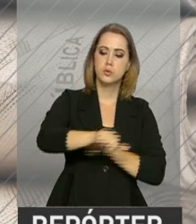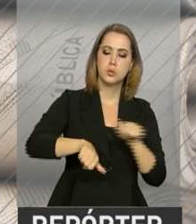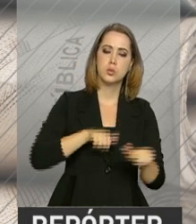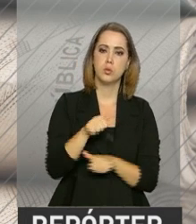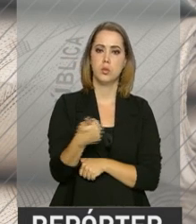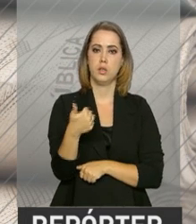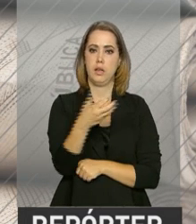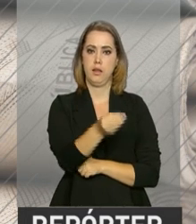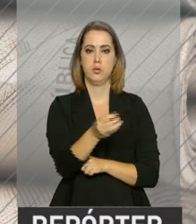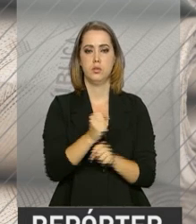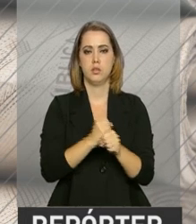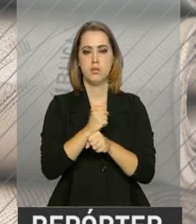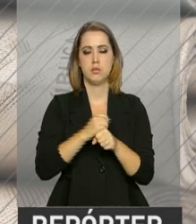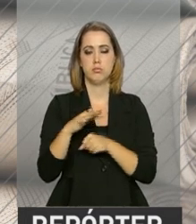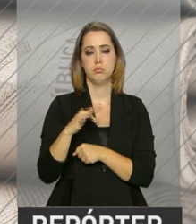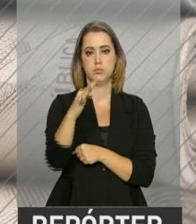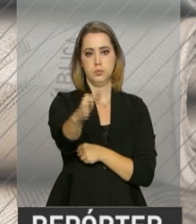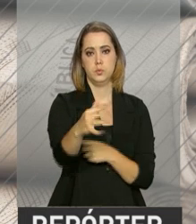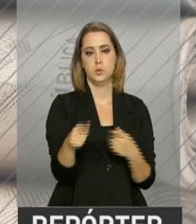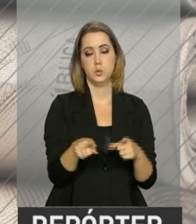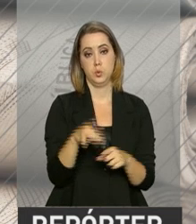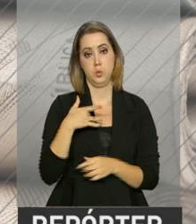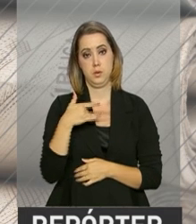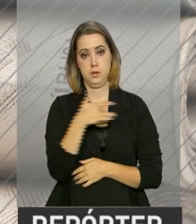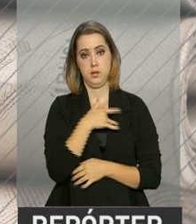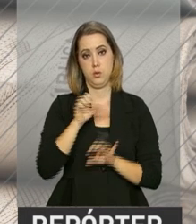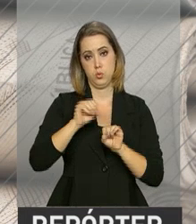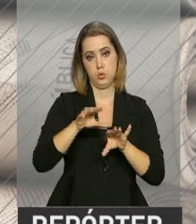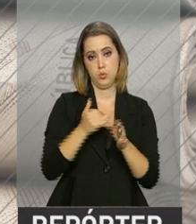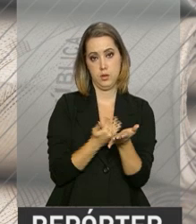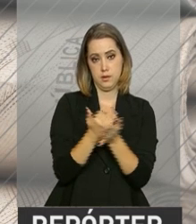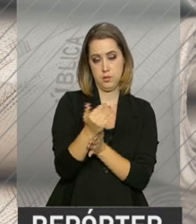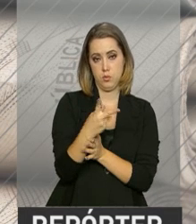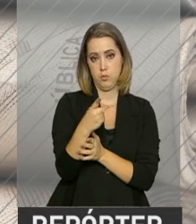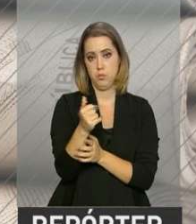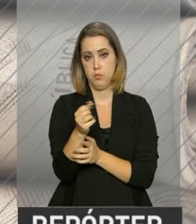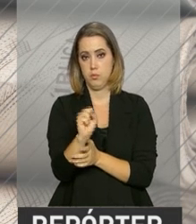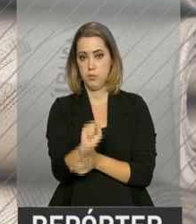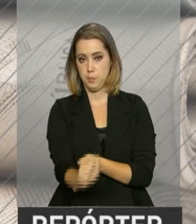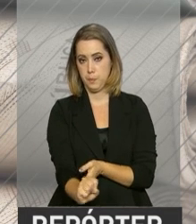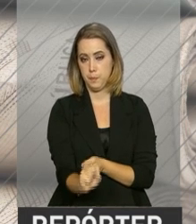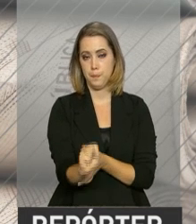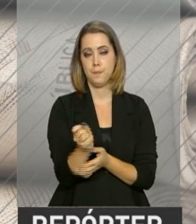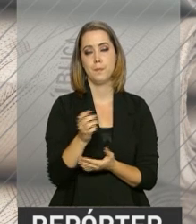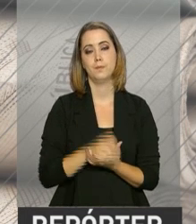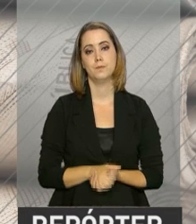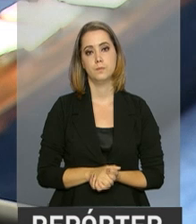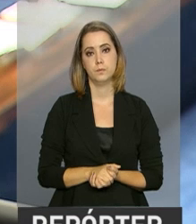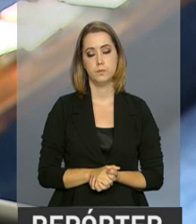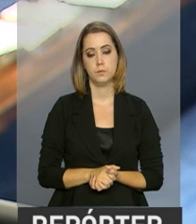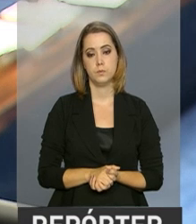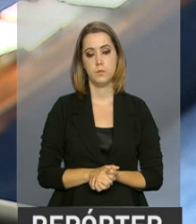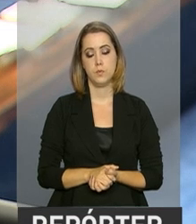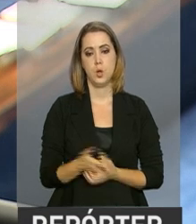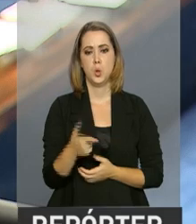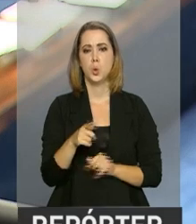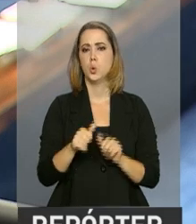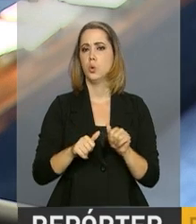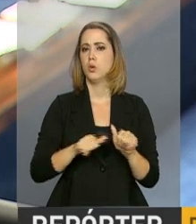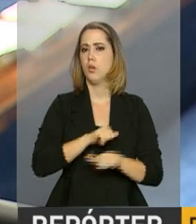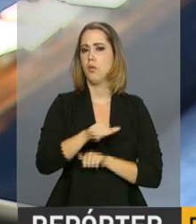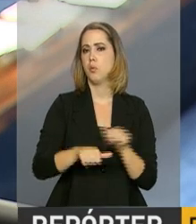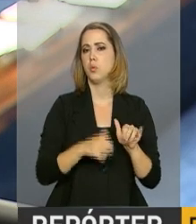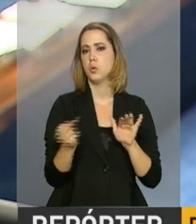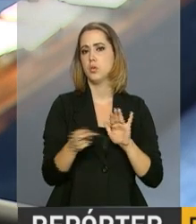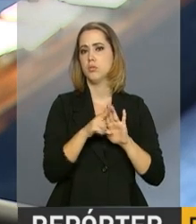10º ano saúde e educação só entram no novo regime fiscal a partir de 2018 como não houve mudanças em